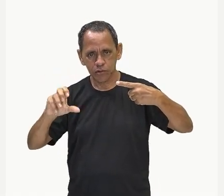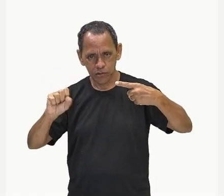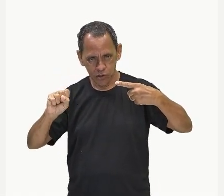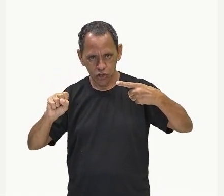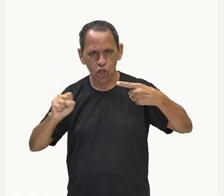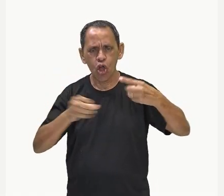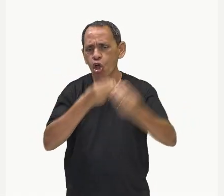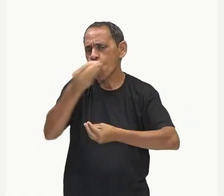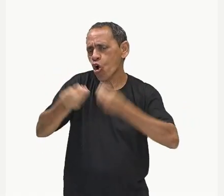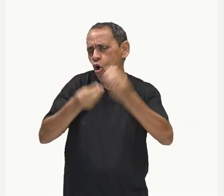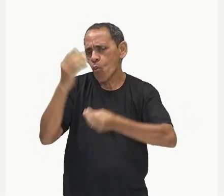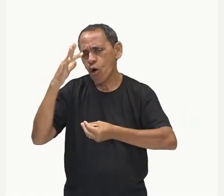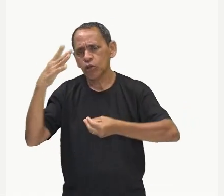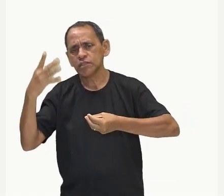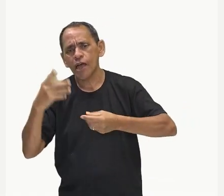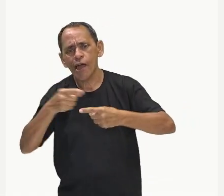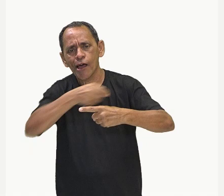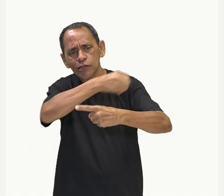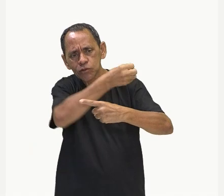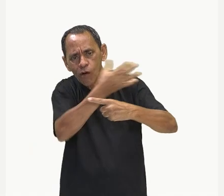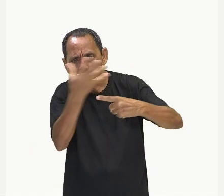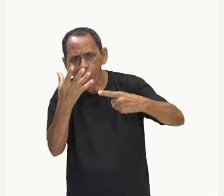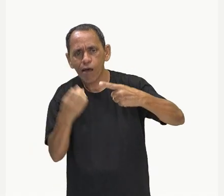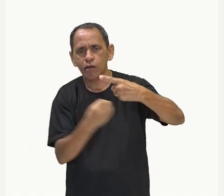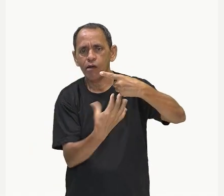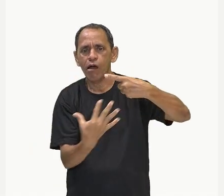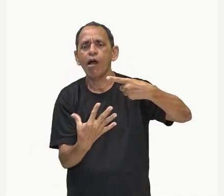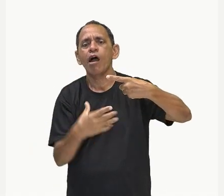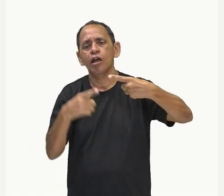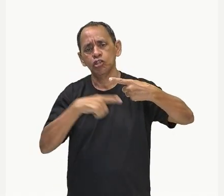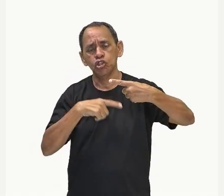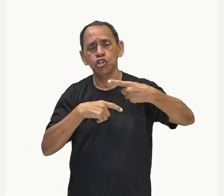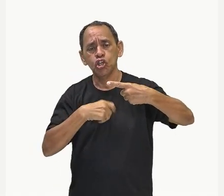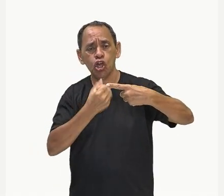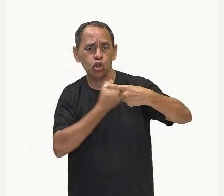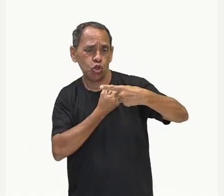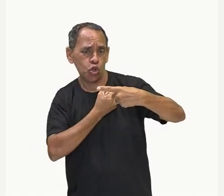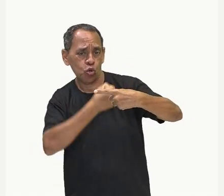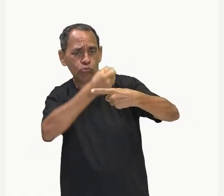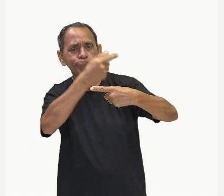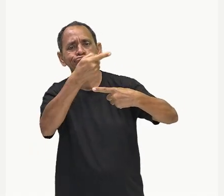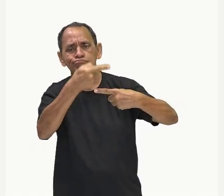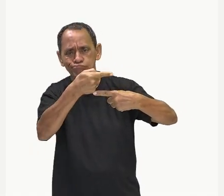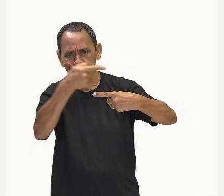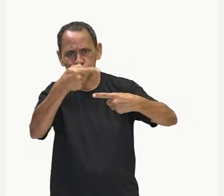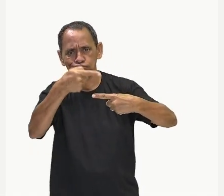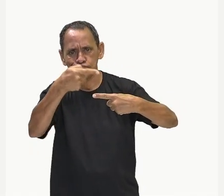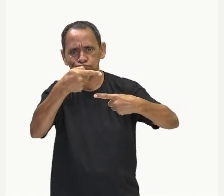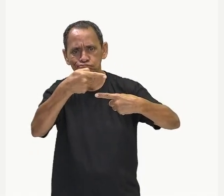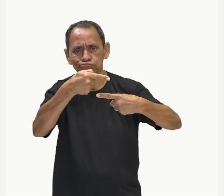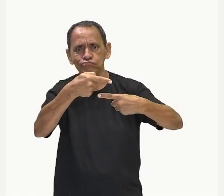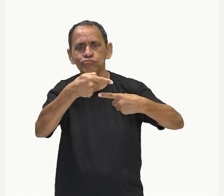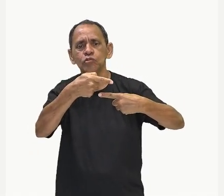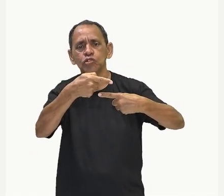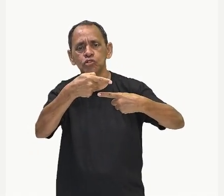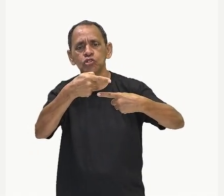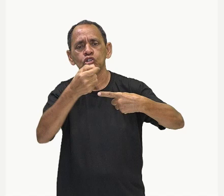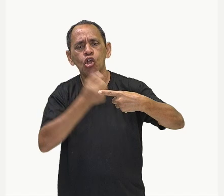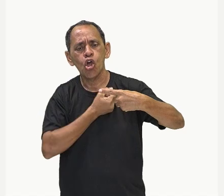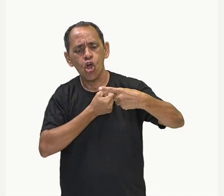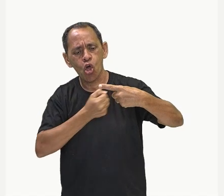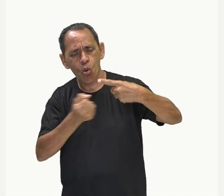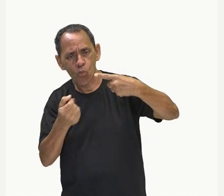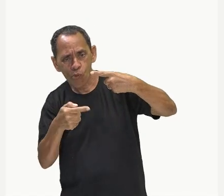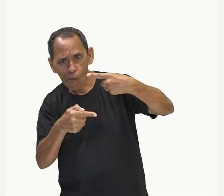a nossa fração. A nossa fração ela possui dois números, né? Um número em cima e um número